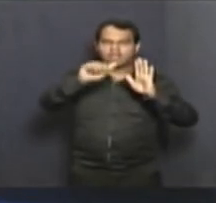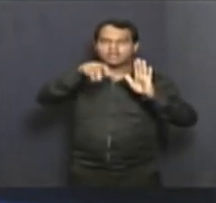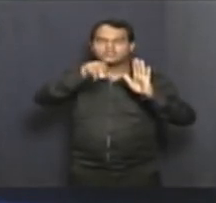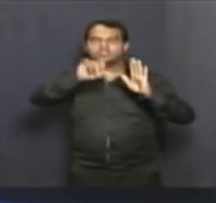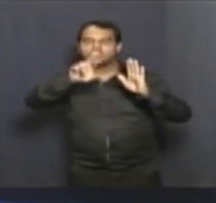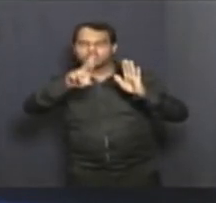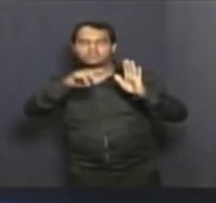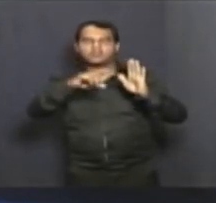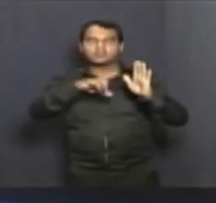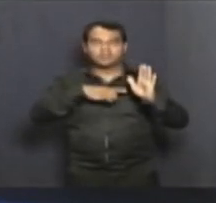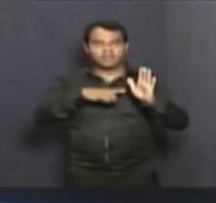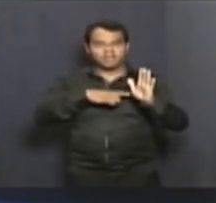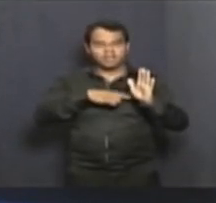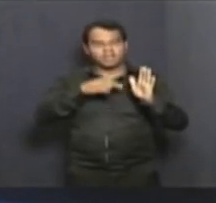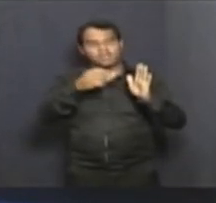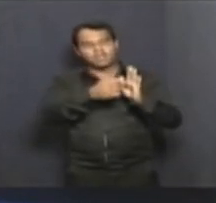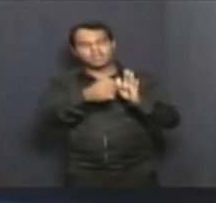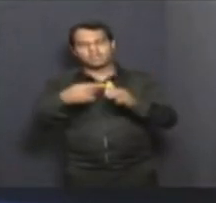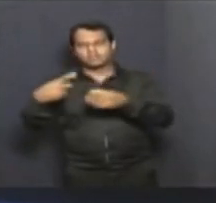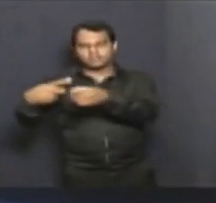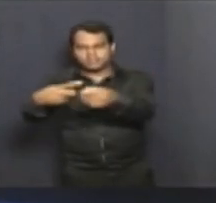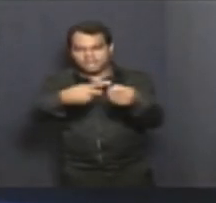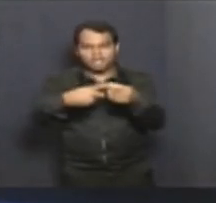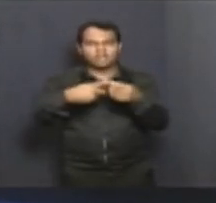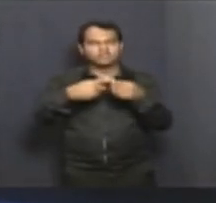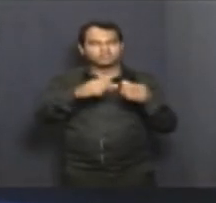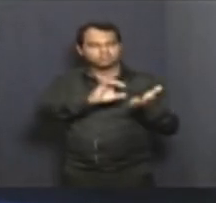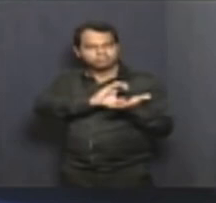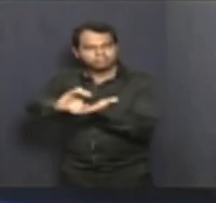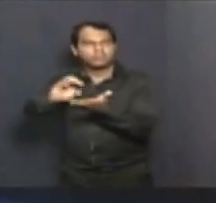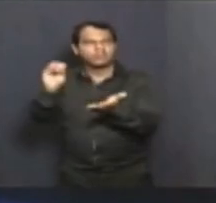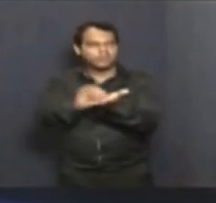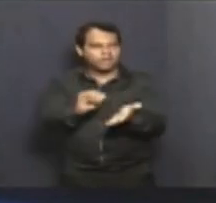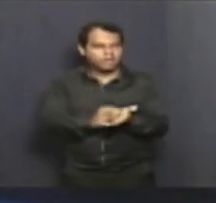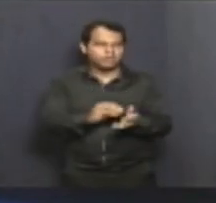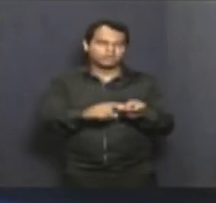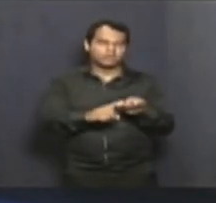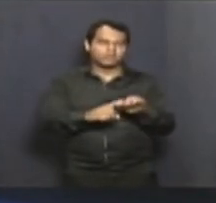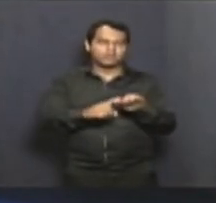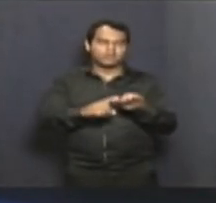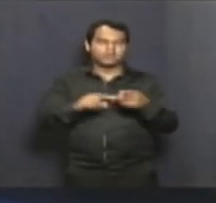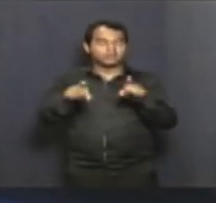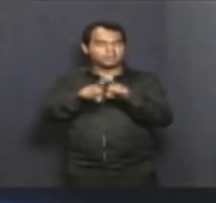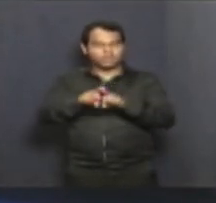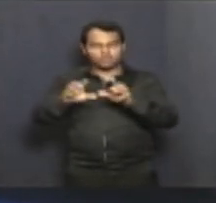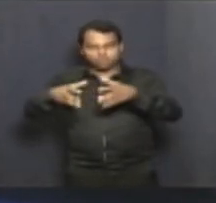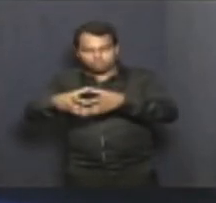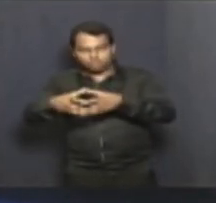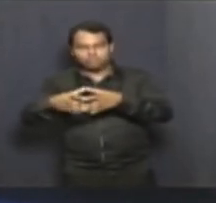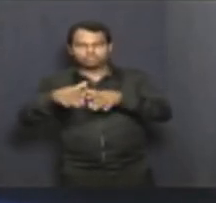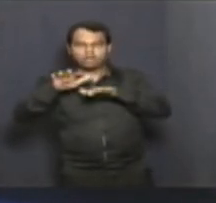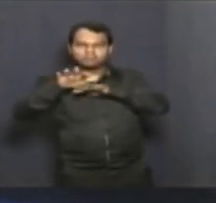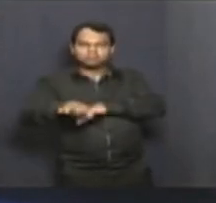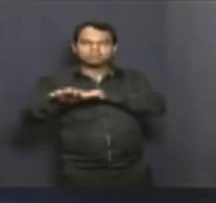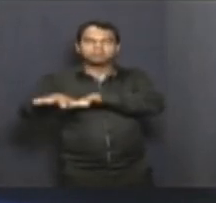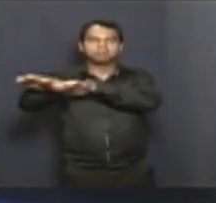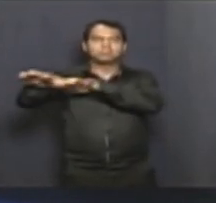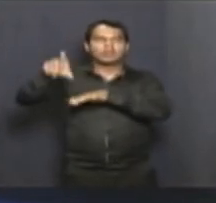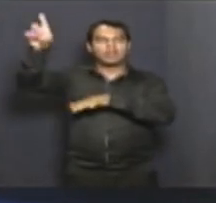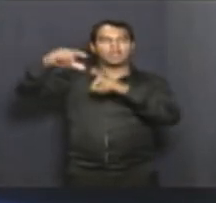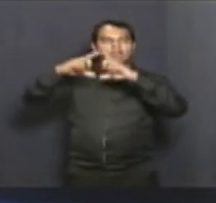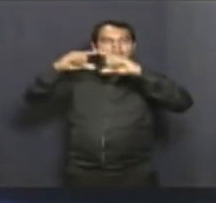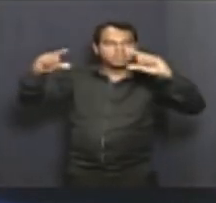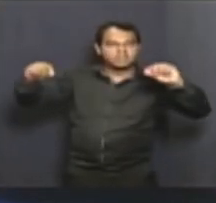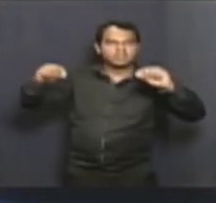existe empenho por parte dos municípios a confederação nacional dos municípios inclusive as marchas que faz para brasília enquanto o